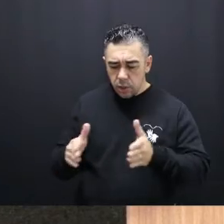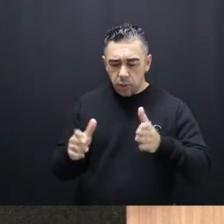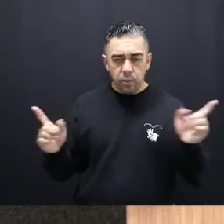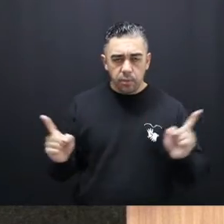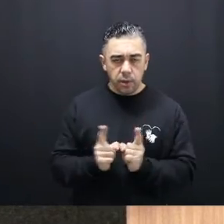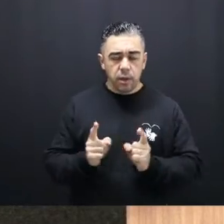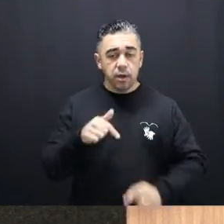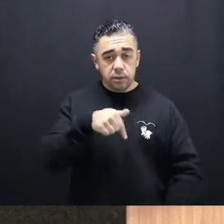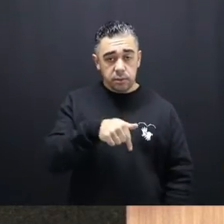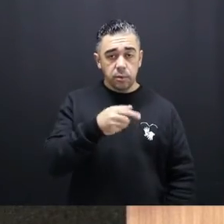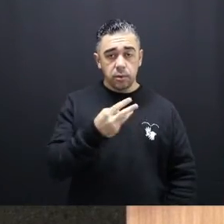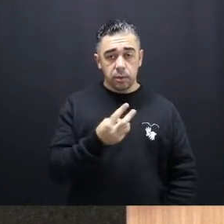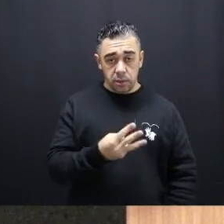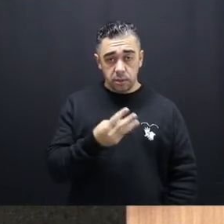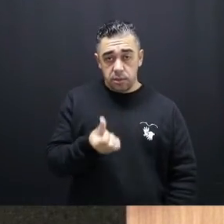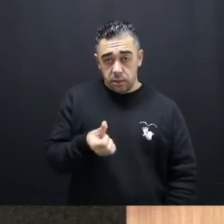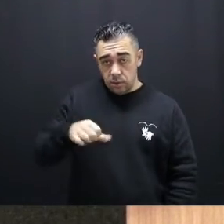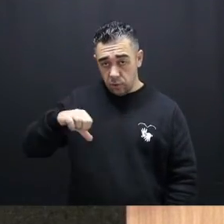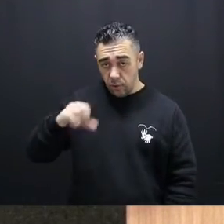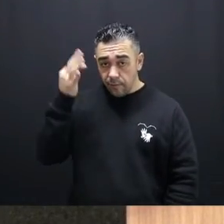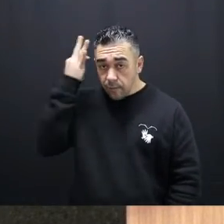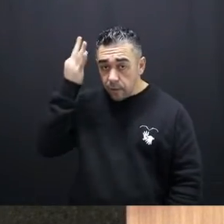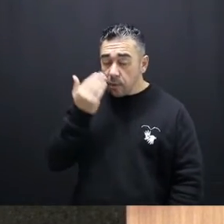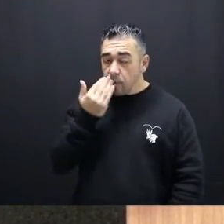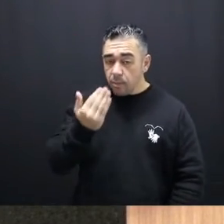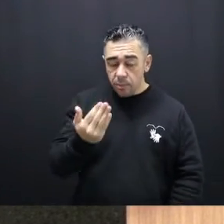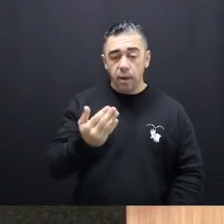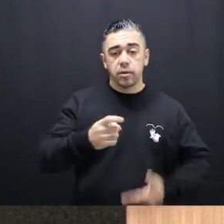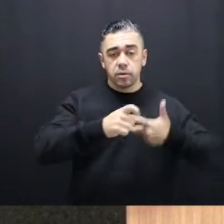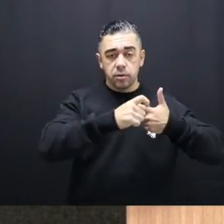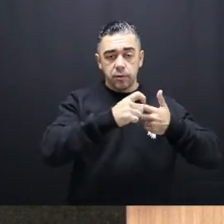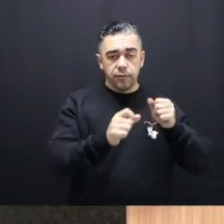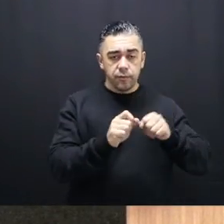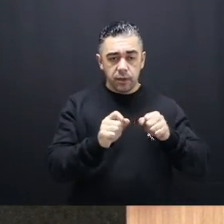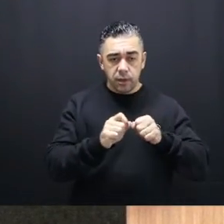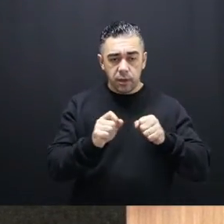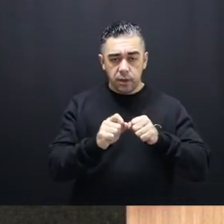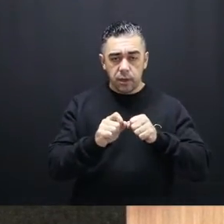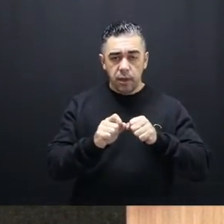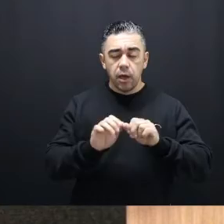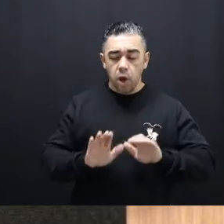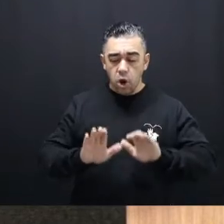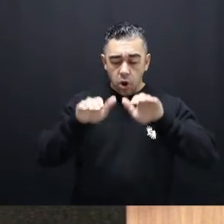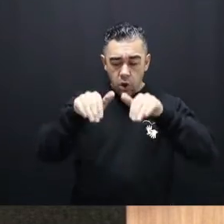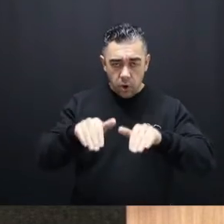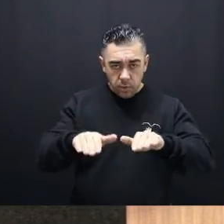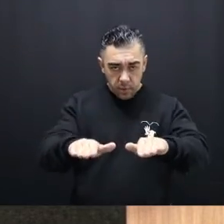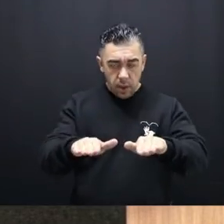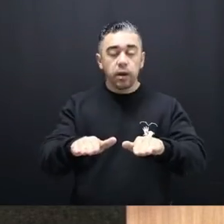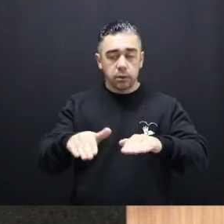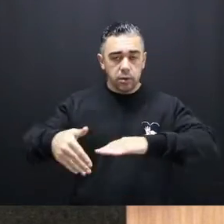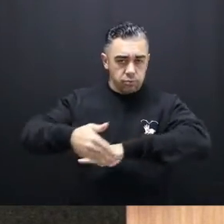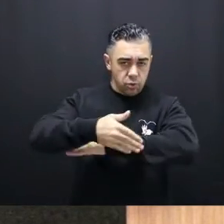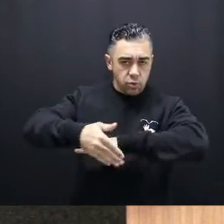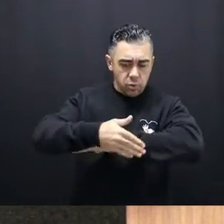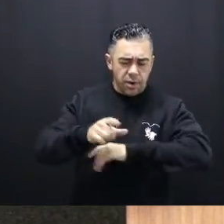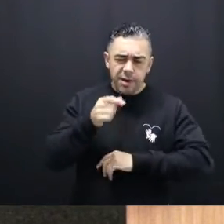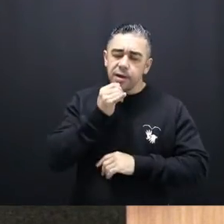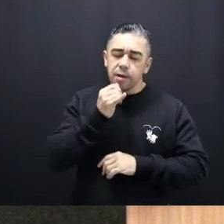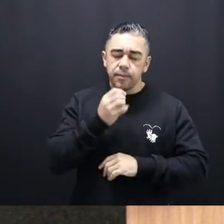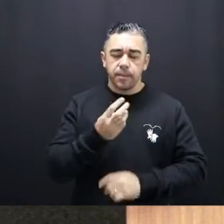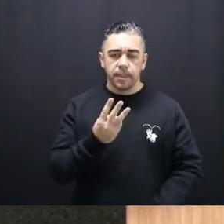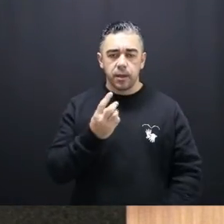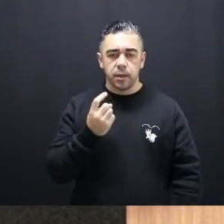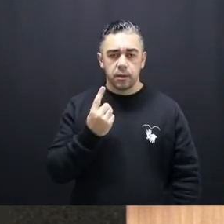7.369 do valor que nenê o Executivo que viabiliza a implantação de redutor de velocidade ou travessia elevada em frente ao